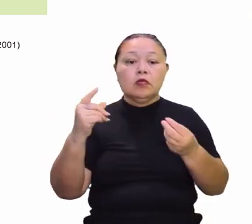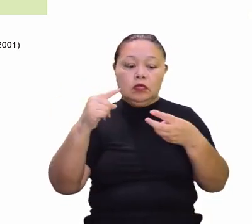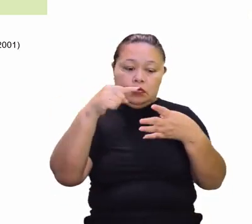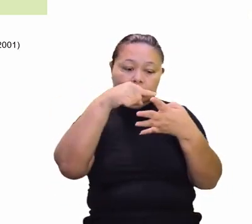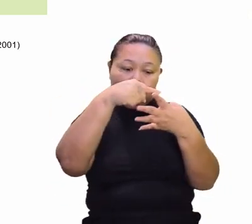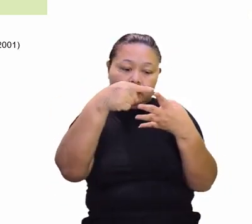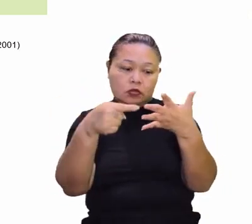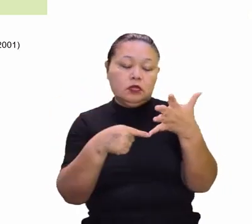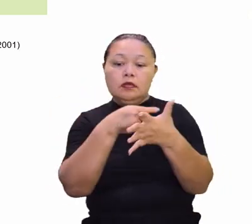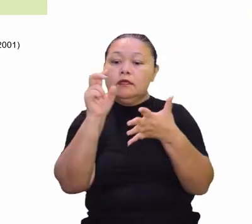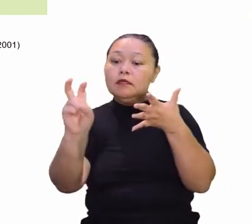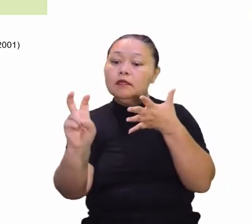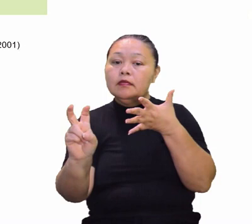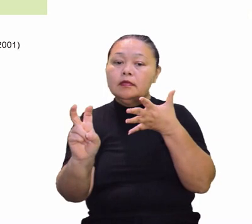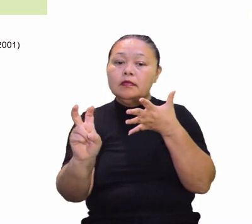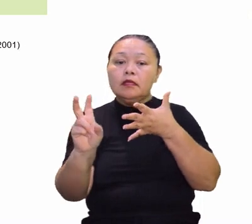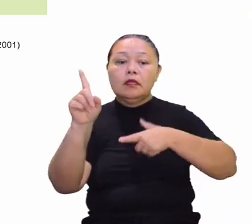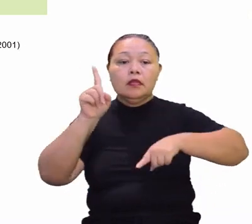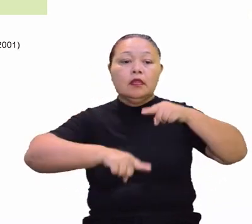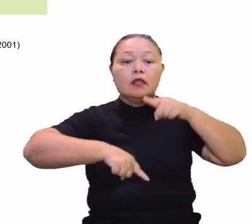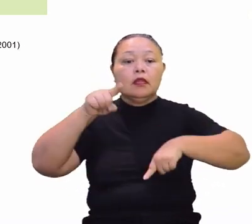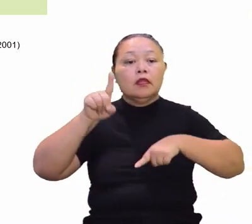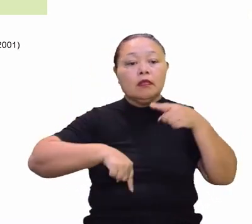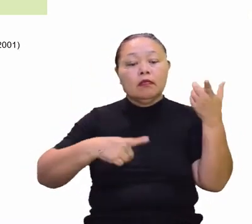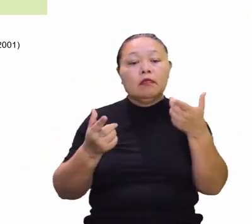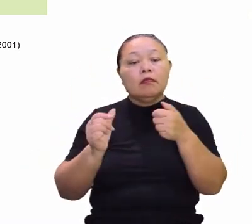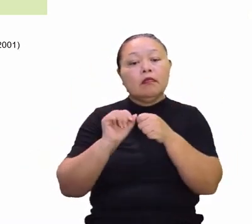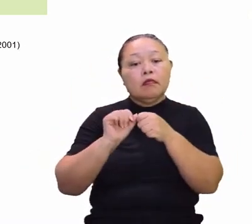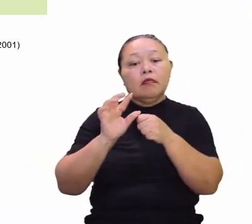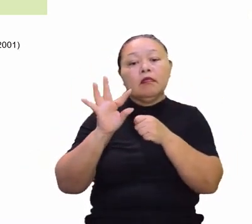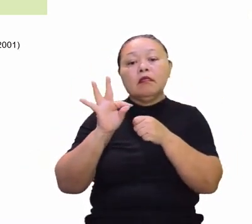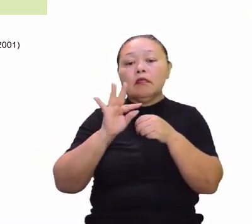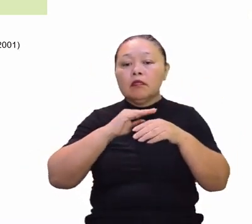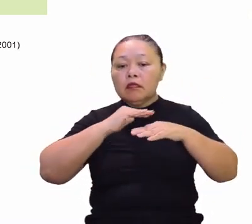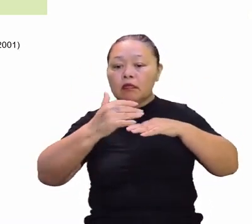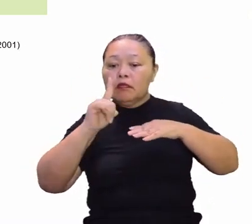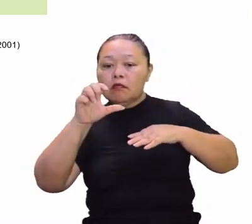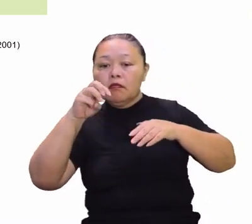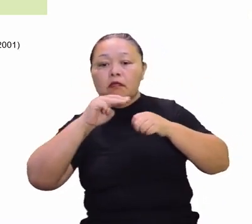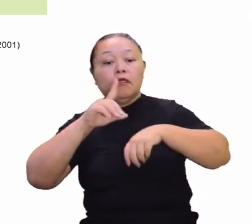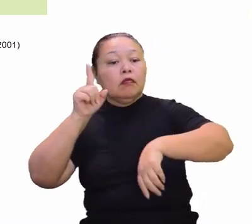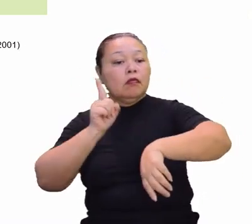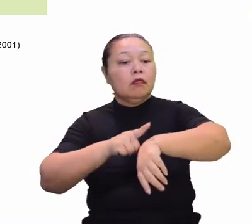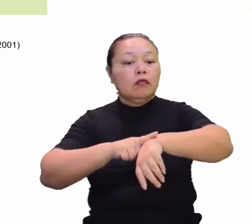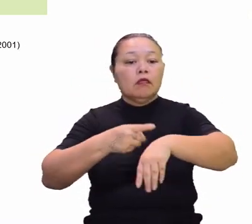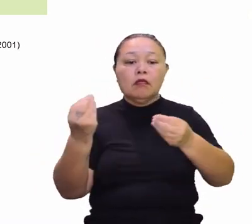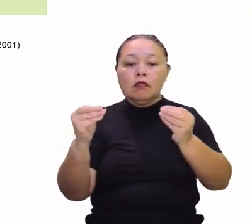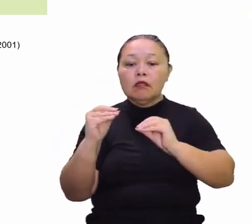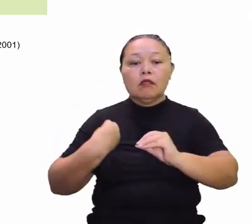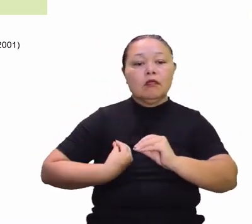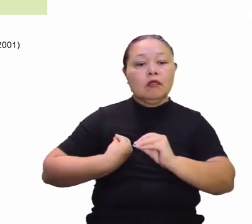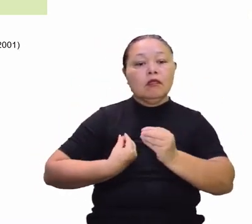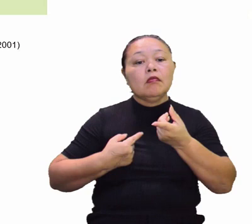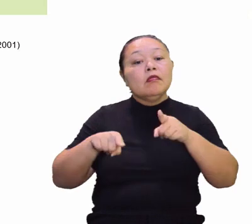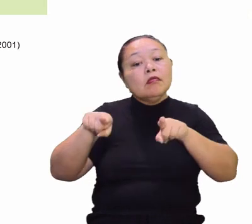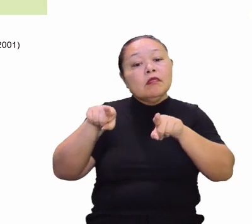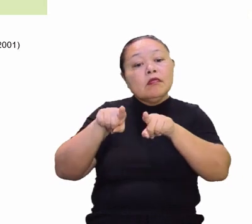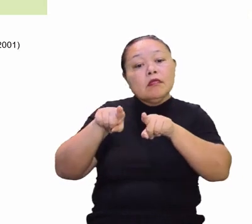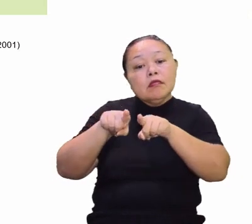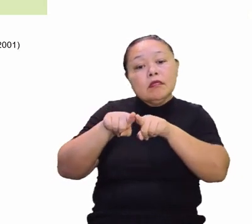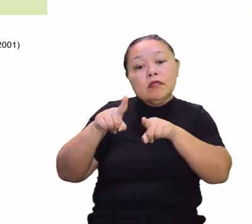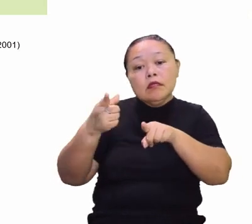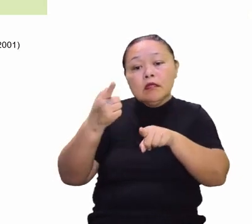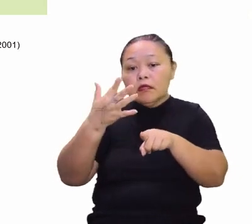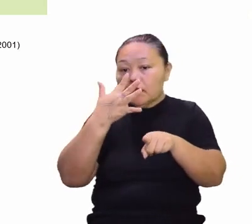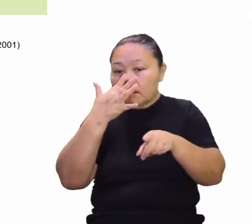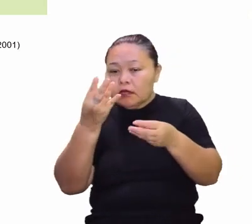5 elementos. Material de origem, a topografia, o clima, o tempo, os organismos vivos.